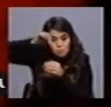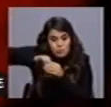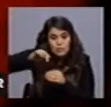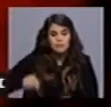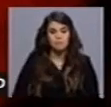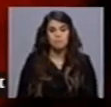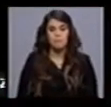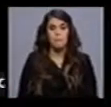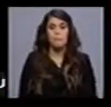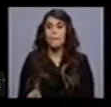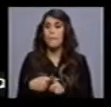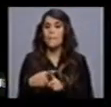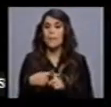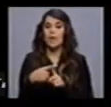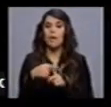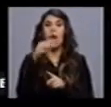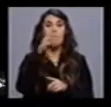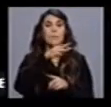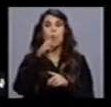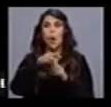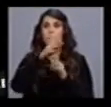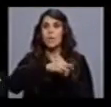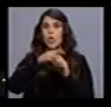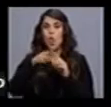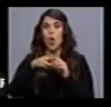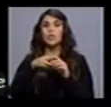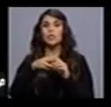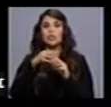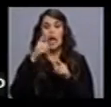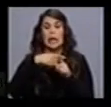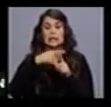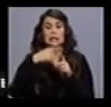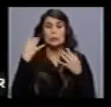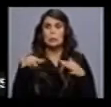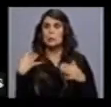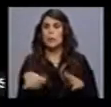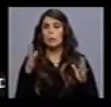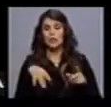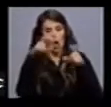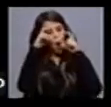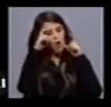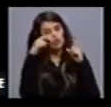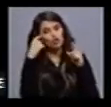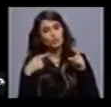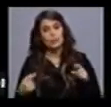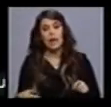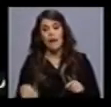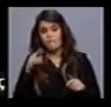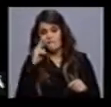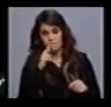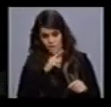galáxias. Temperaturas de milhões e milhões de graus e, portanto, são precisos óculos especiais para ver